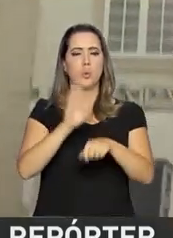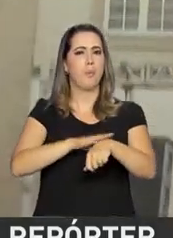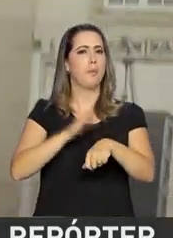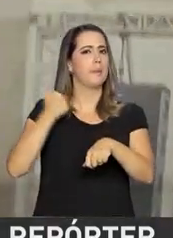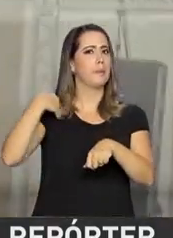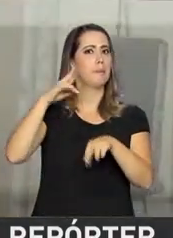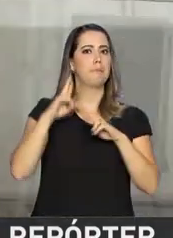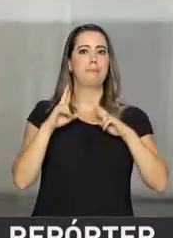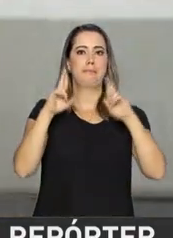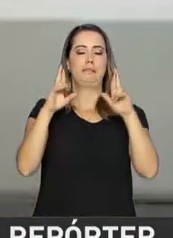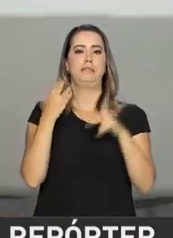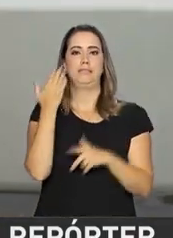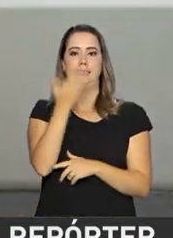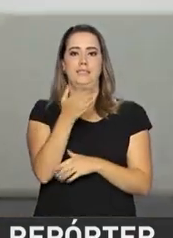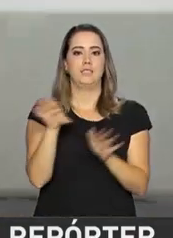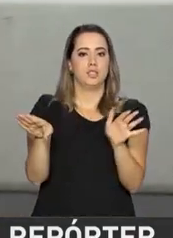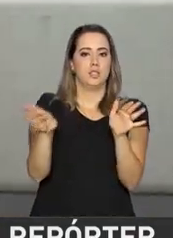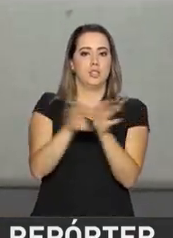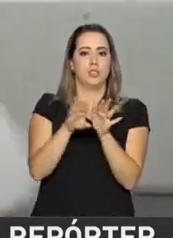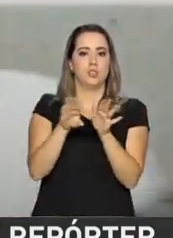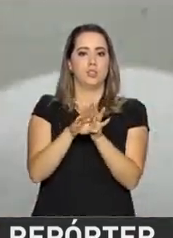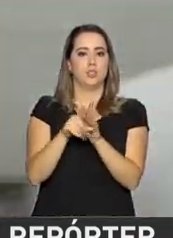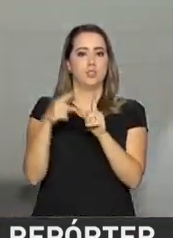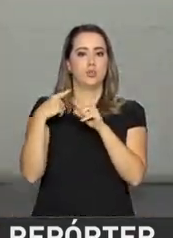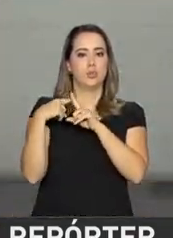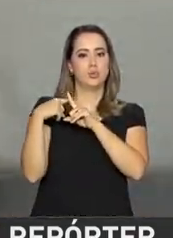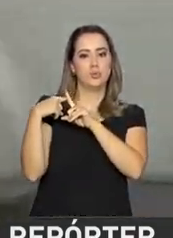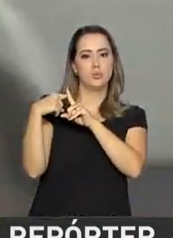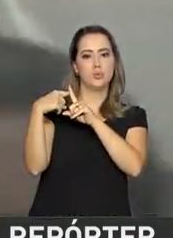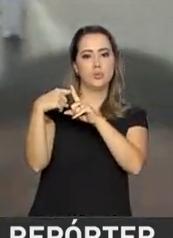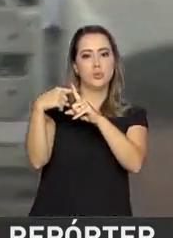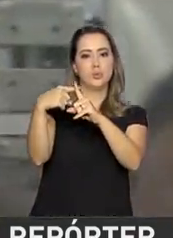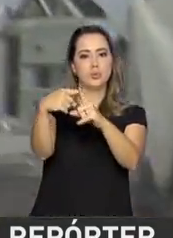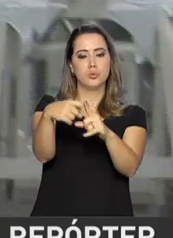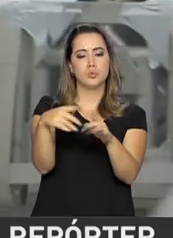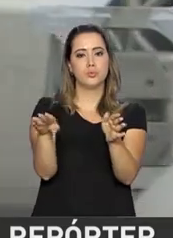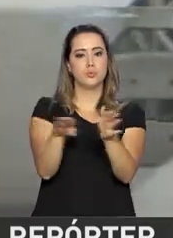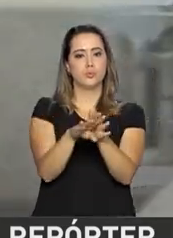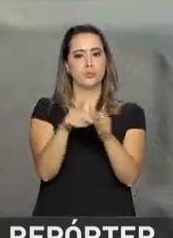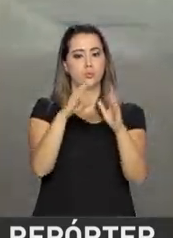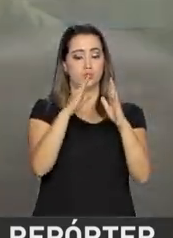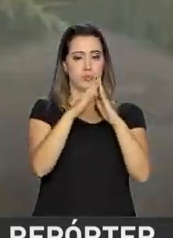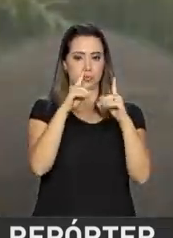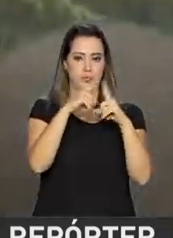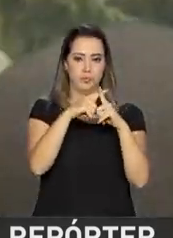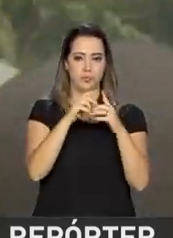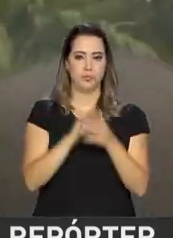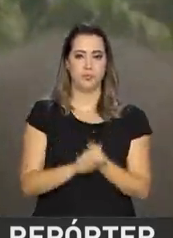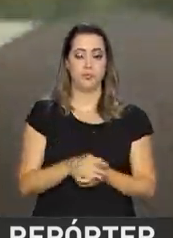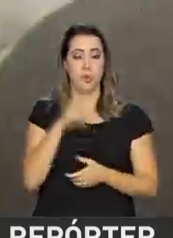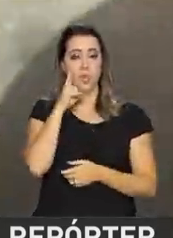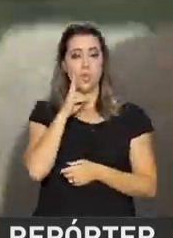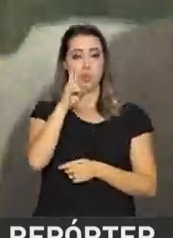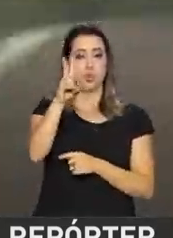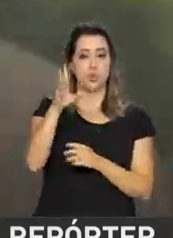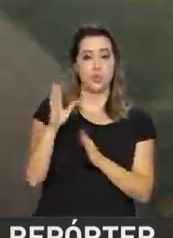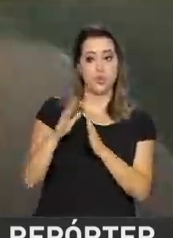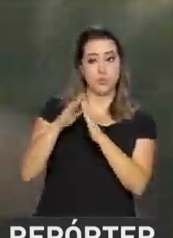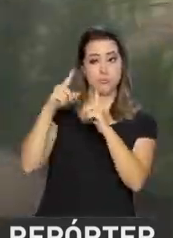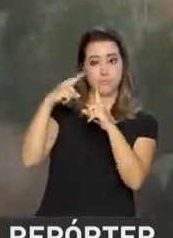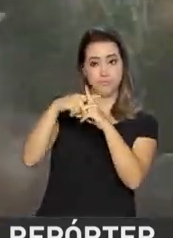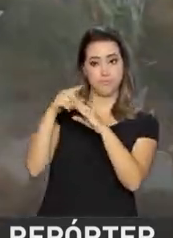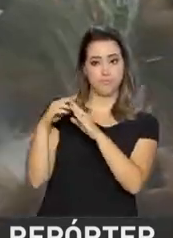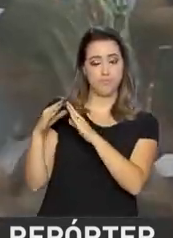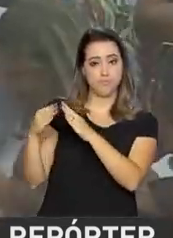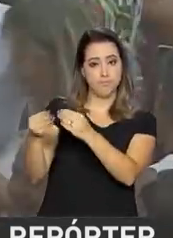mais esperado, a chegada da imagem do Senhor do Bonfim à Basílica. É a chegada da imagem do Senhor do